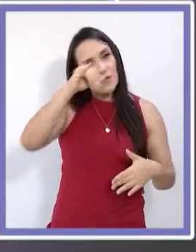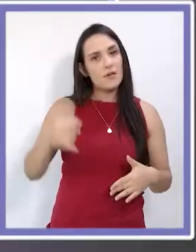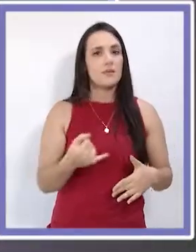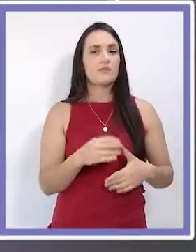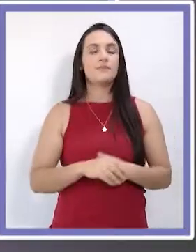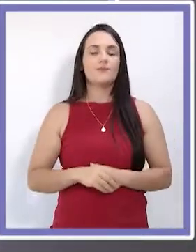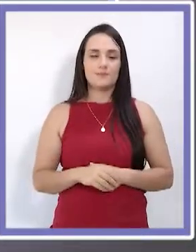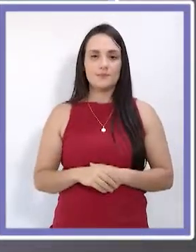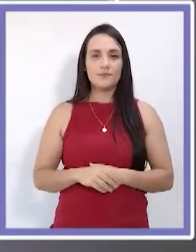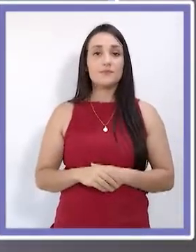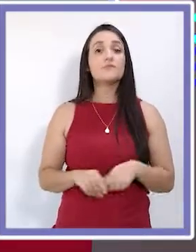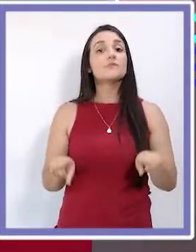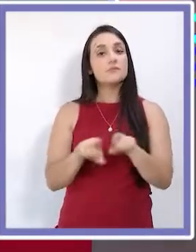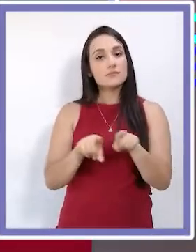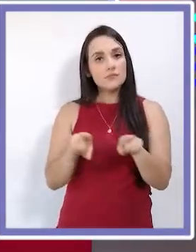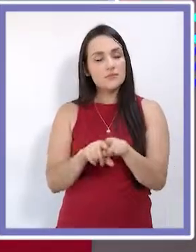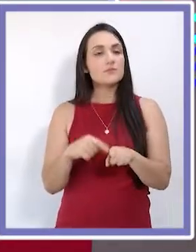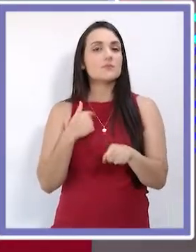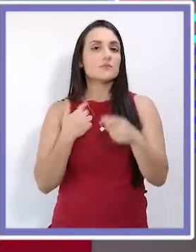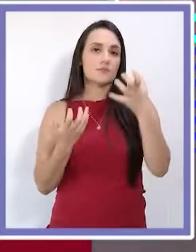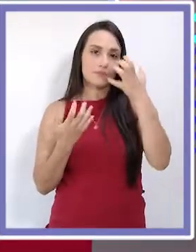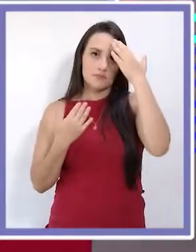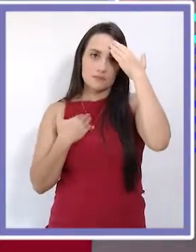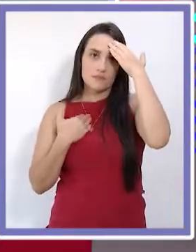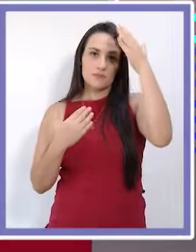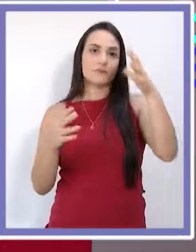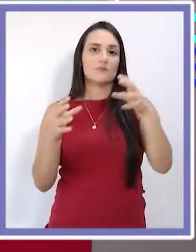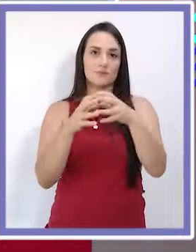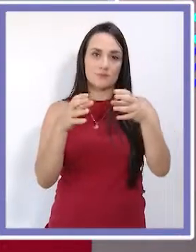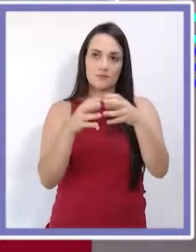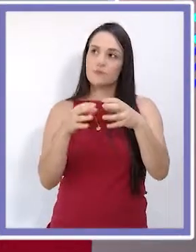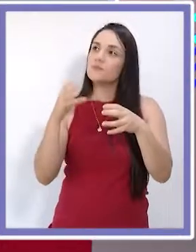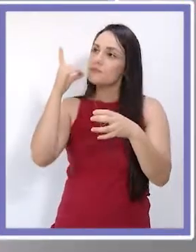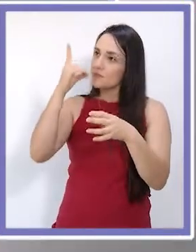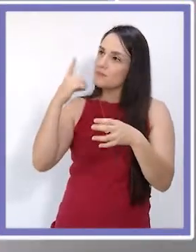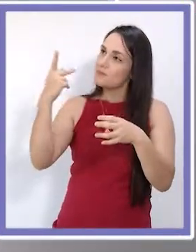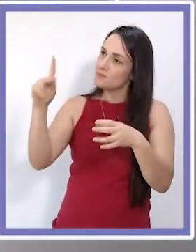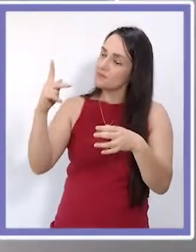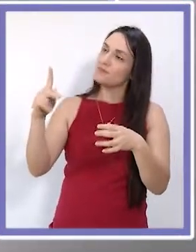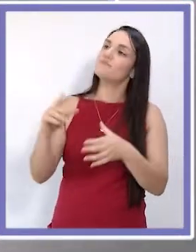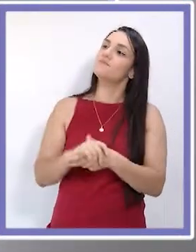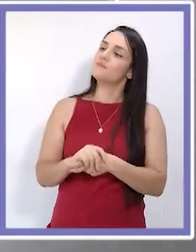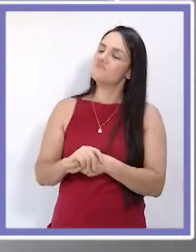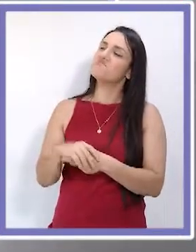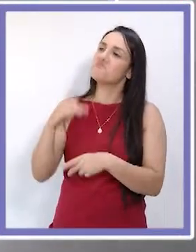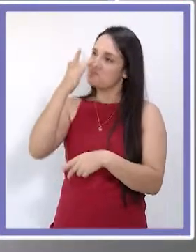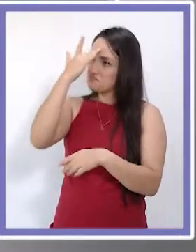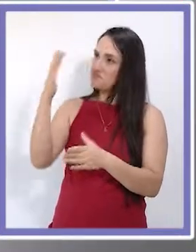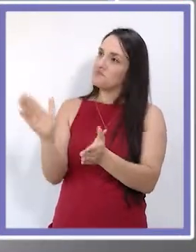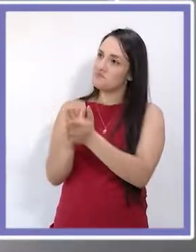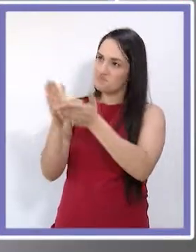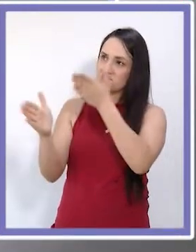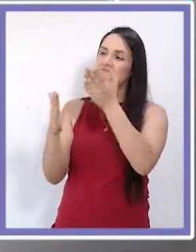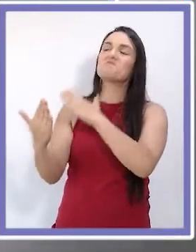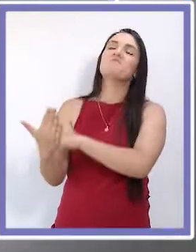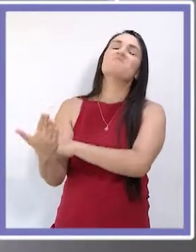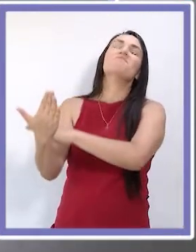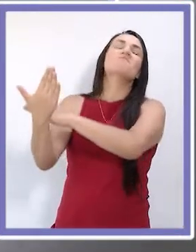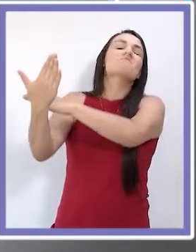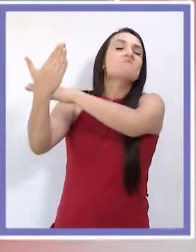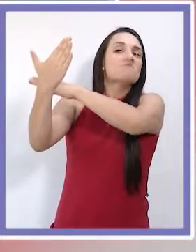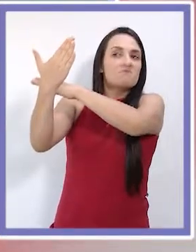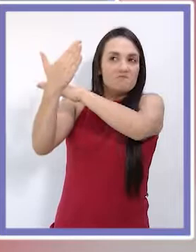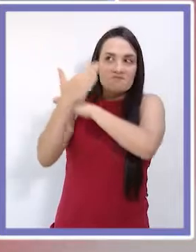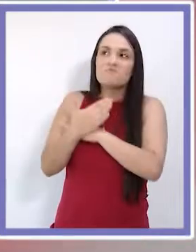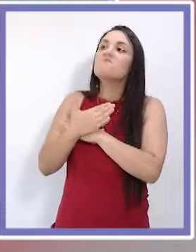pela oportunidade e quero agradecer, né, toda a equipe sua, deputado, que são pessoas maravilhosas e estão